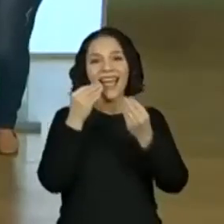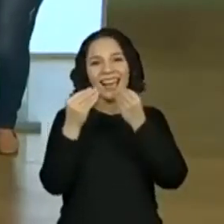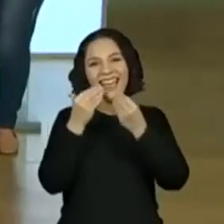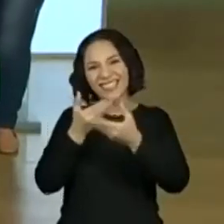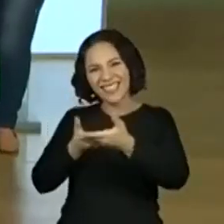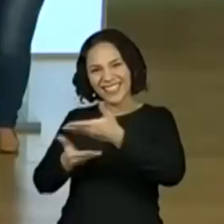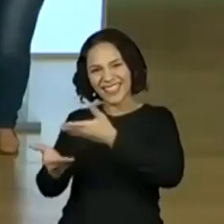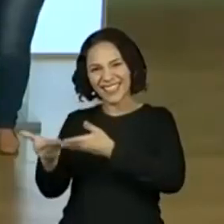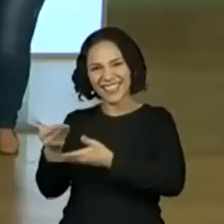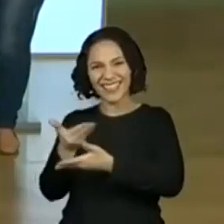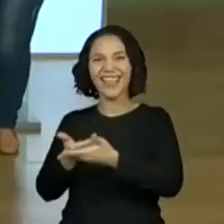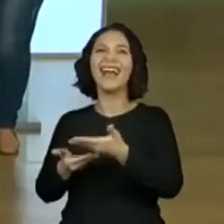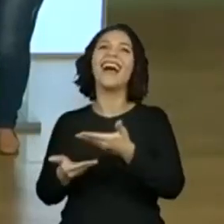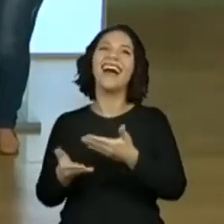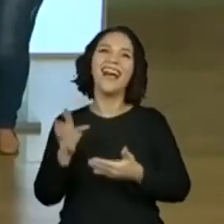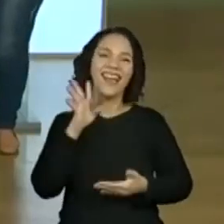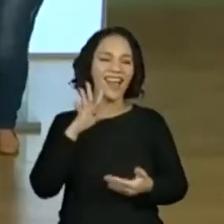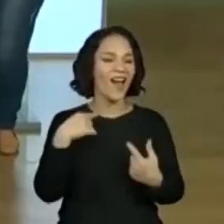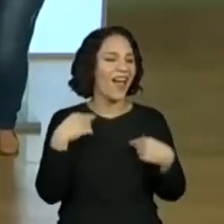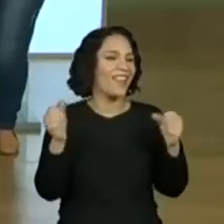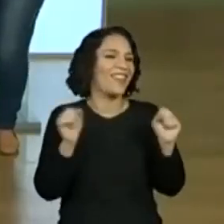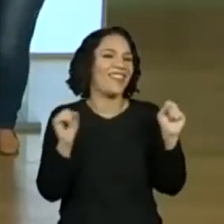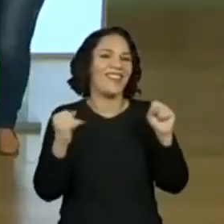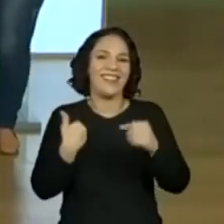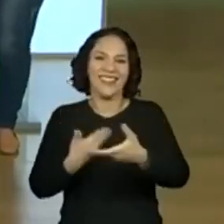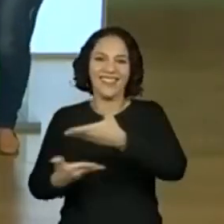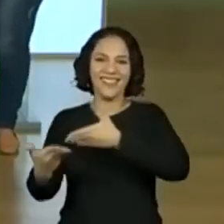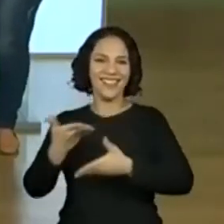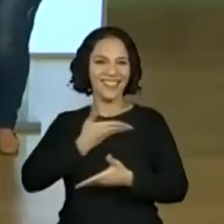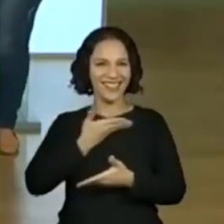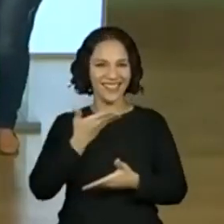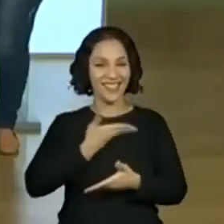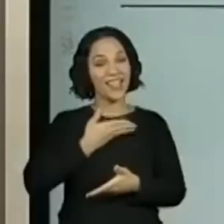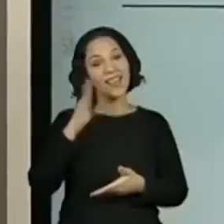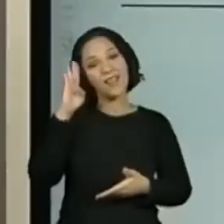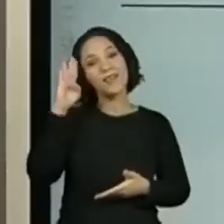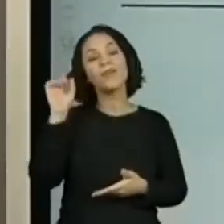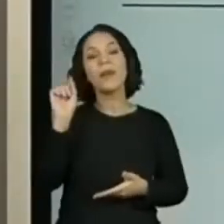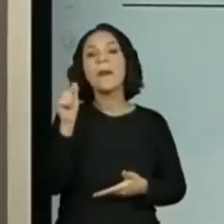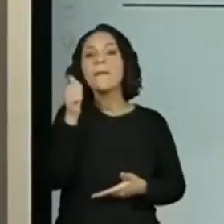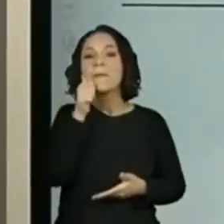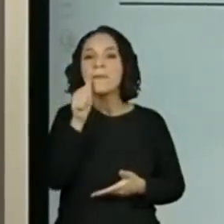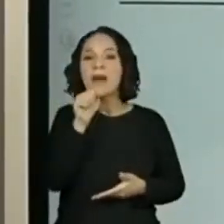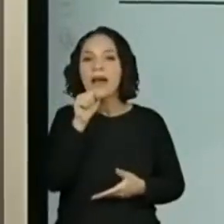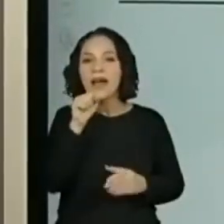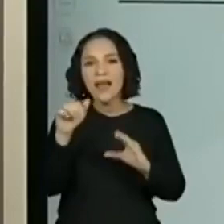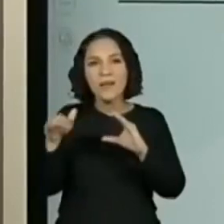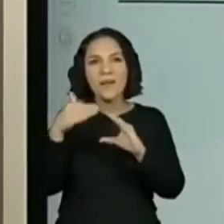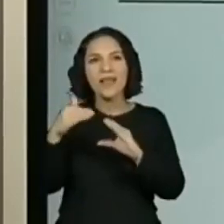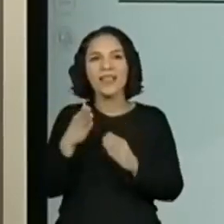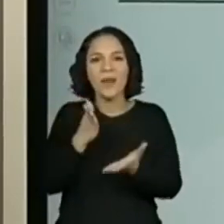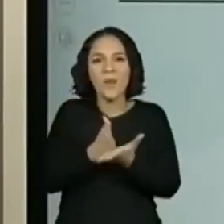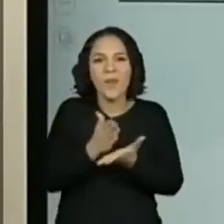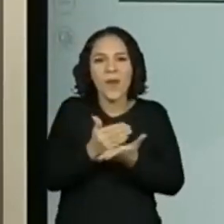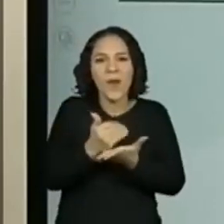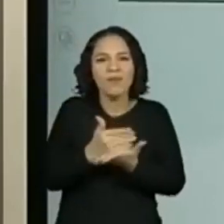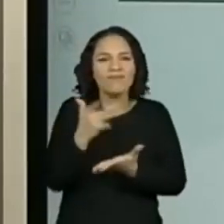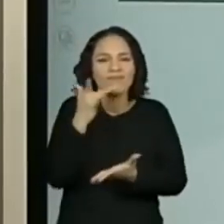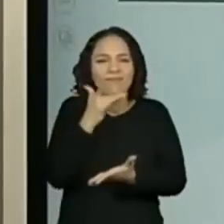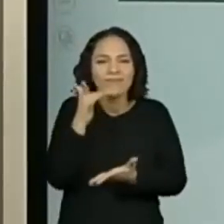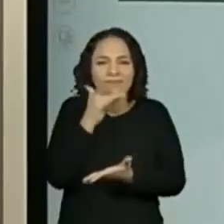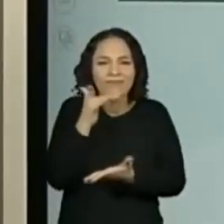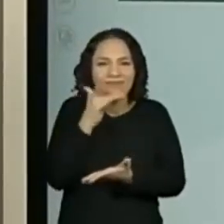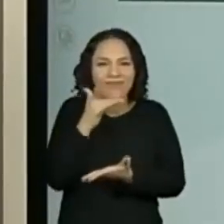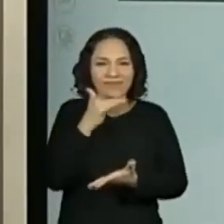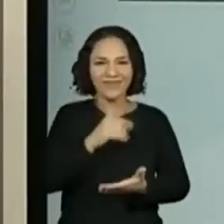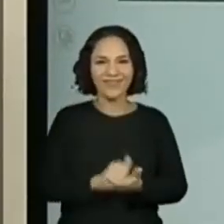colegas. Legal. É, adoro trocar lanche trocar com os colegas. Trocar lanche. Principalmente então. Quando as mães mandam uns bolos gostosos. Isso, trocar né?